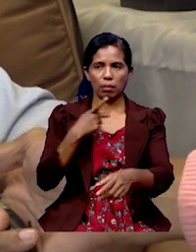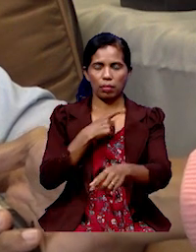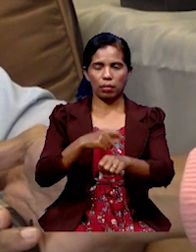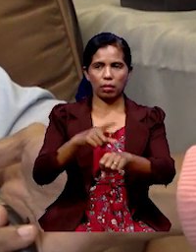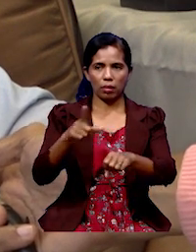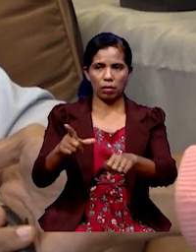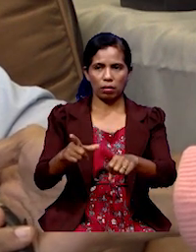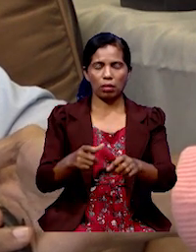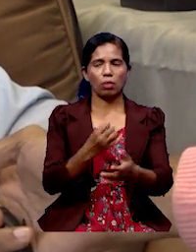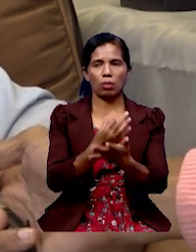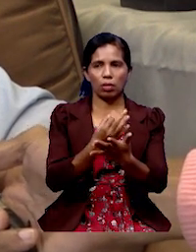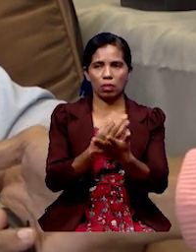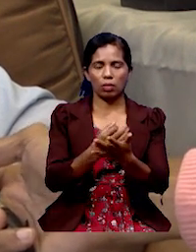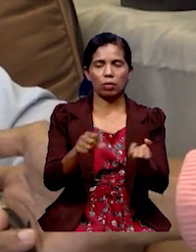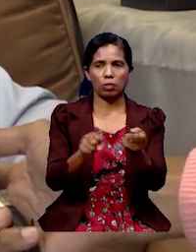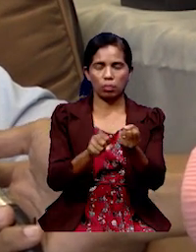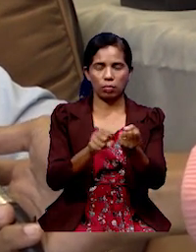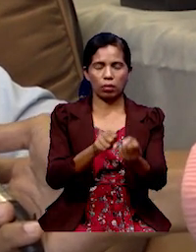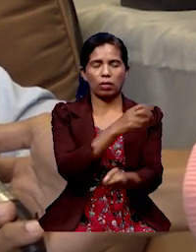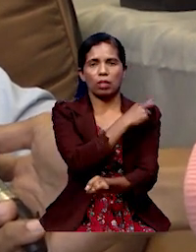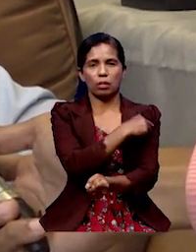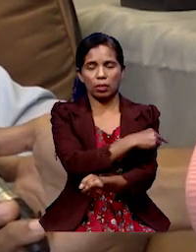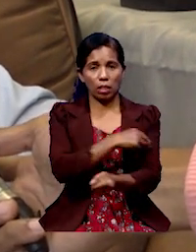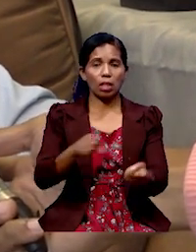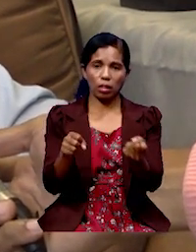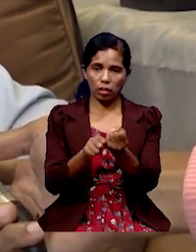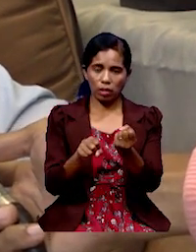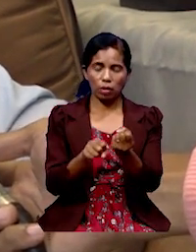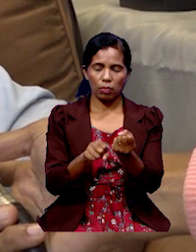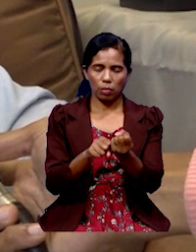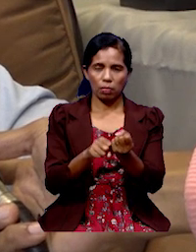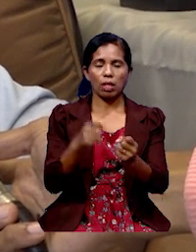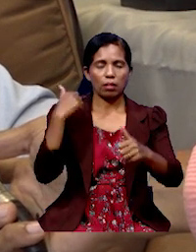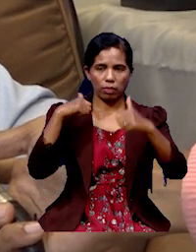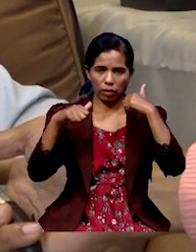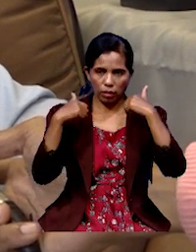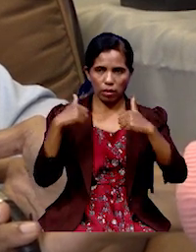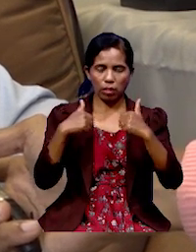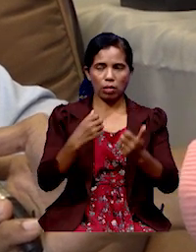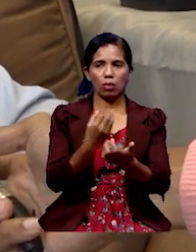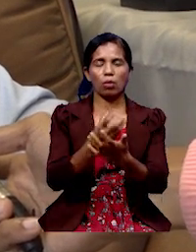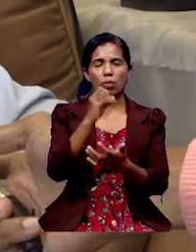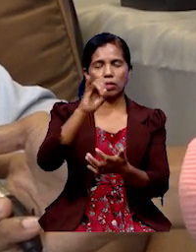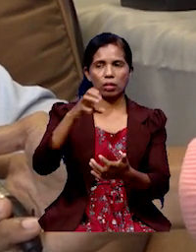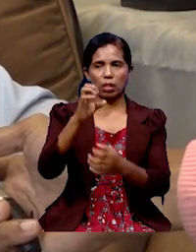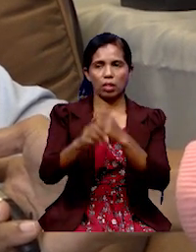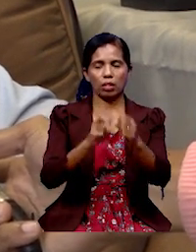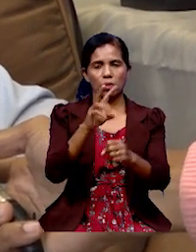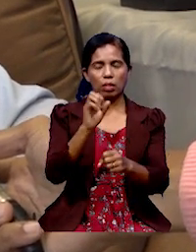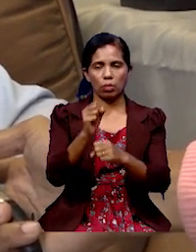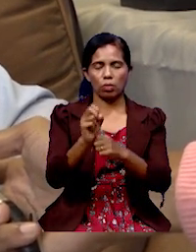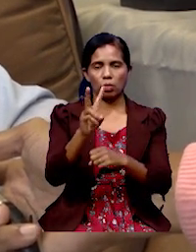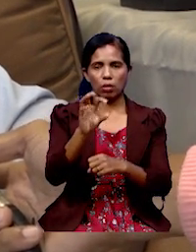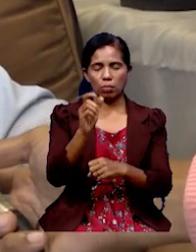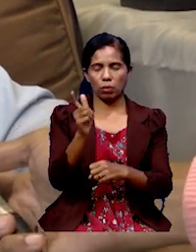orçamento para suporta ba clínic na atividade e... Ya orçamento geral do estado 2022 né, ya